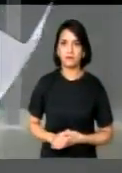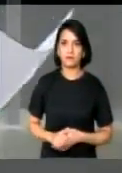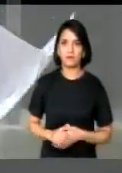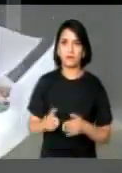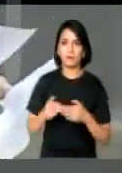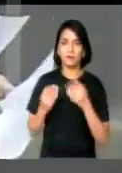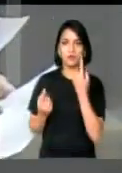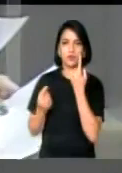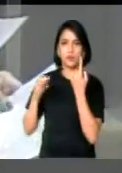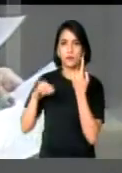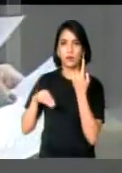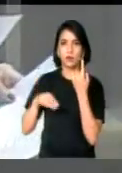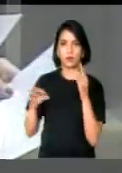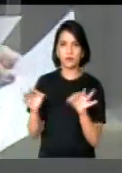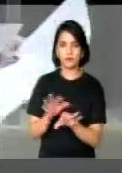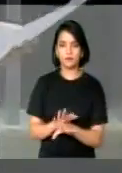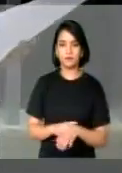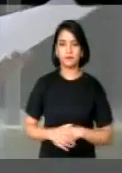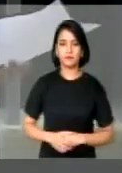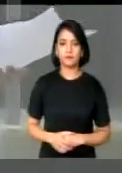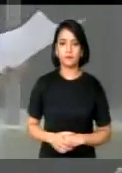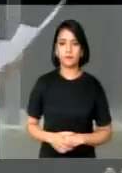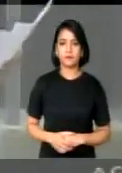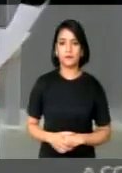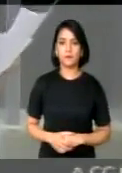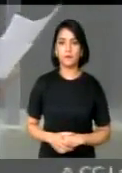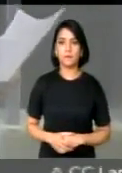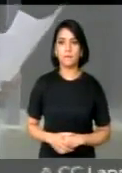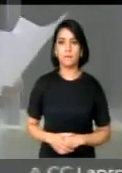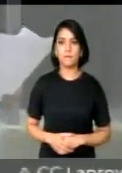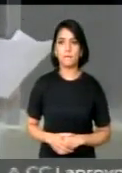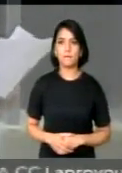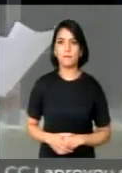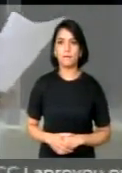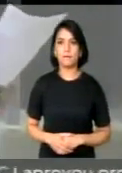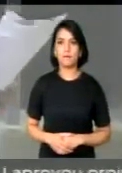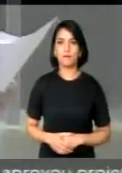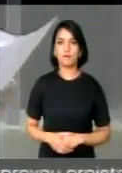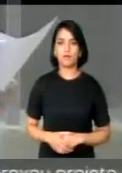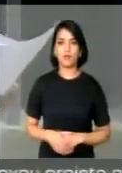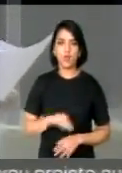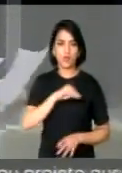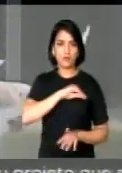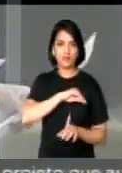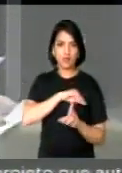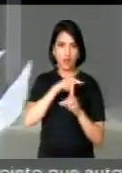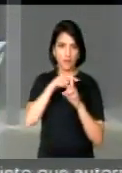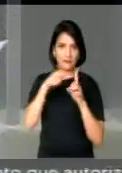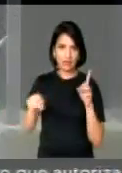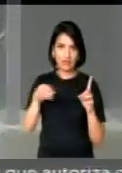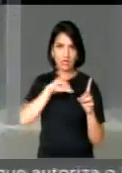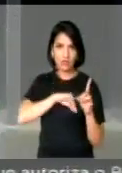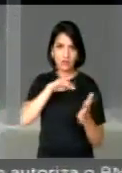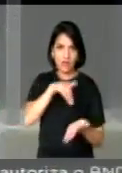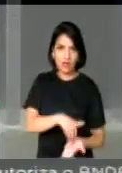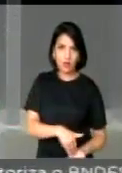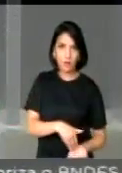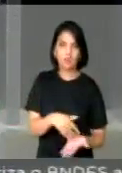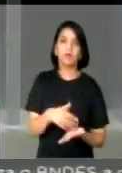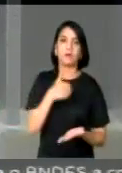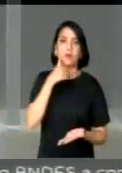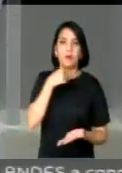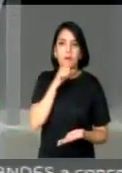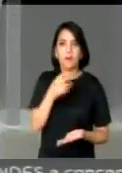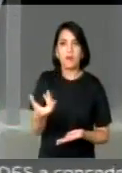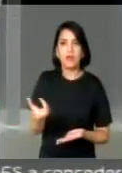Gente, para concluir. Para encerrar, por favor. Para encerrar. O meio salário mensal que recebiam essas